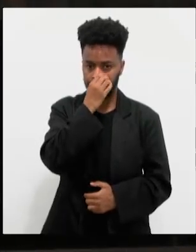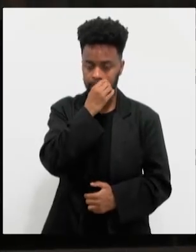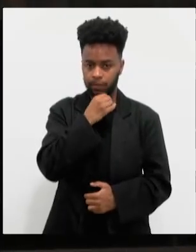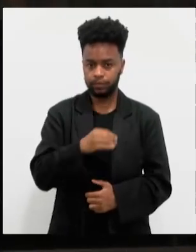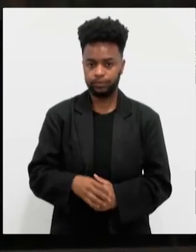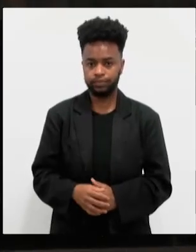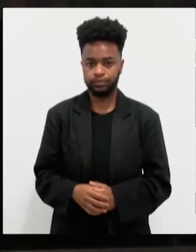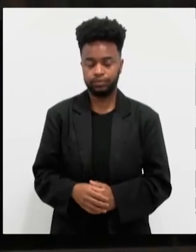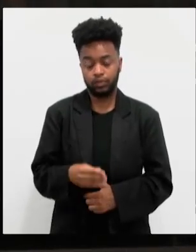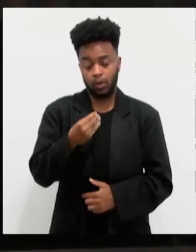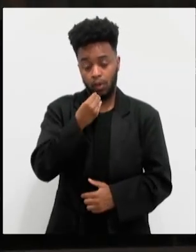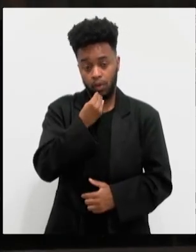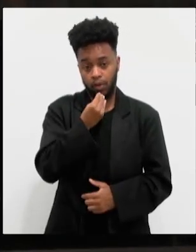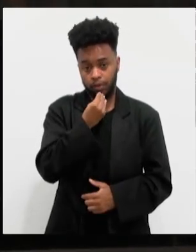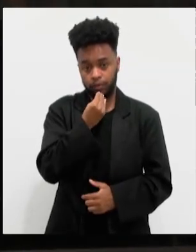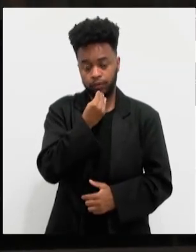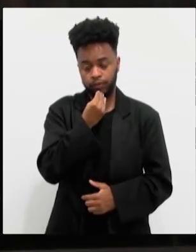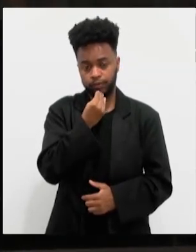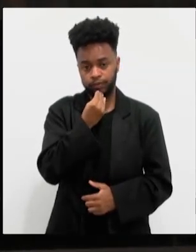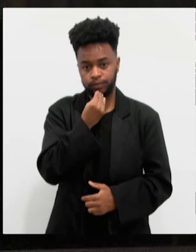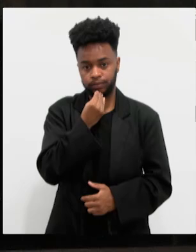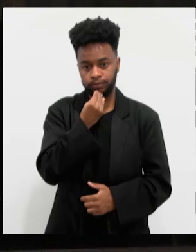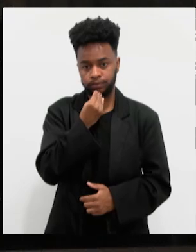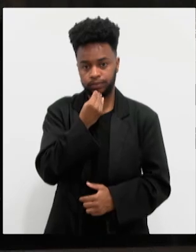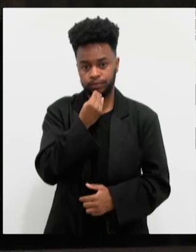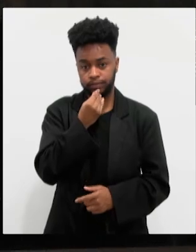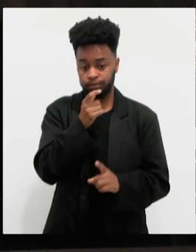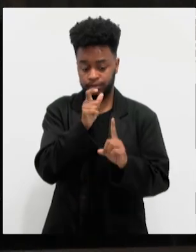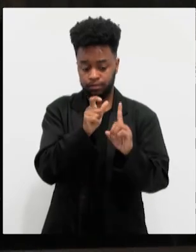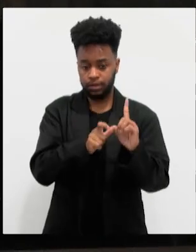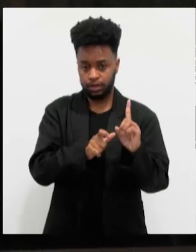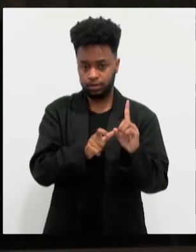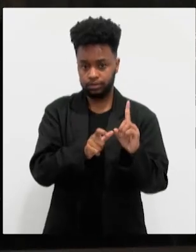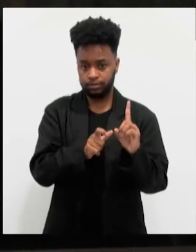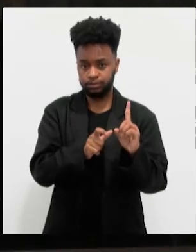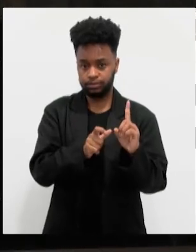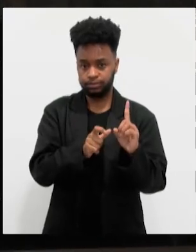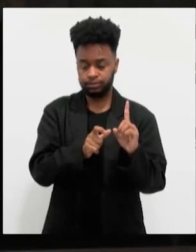É óbvio, né, que um sujeito dessa natureza,